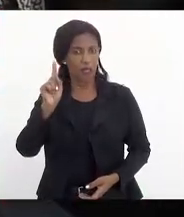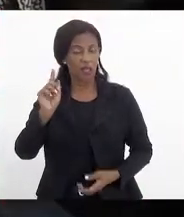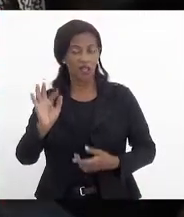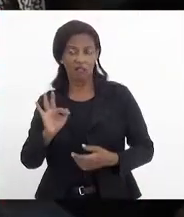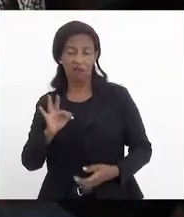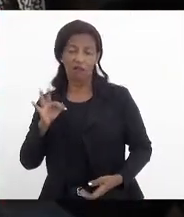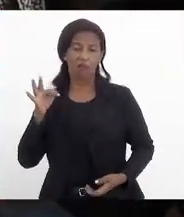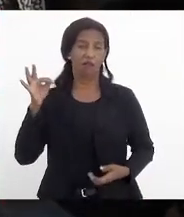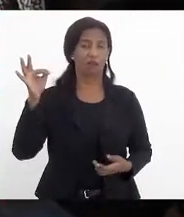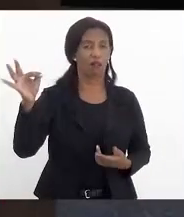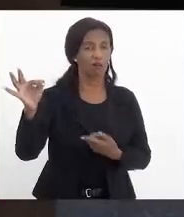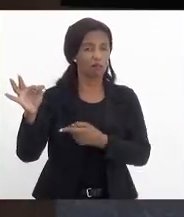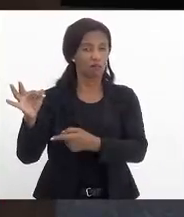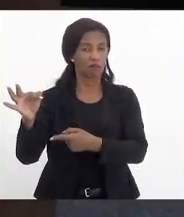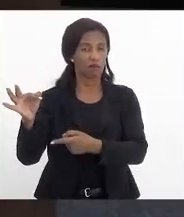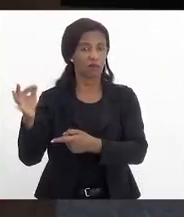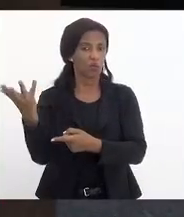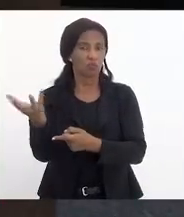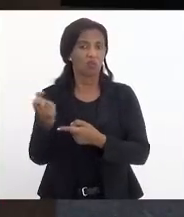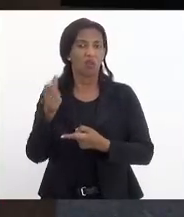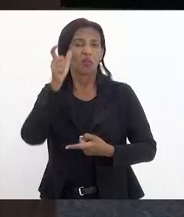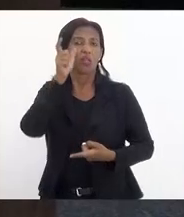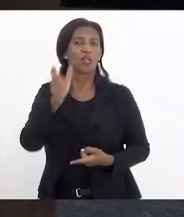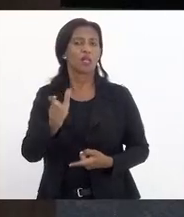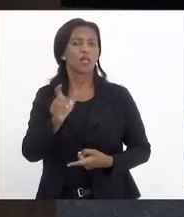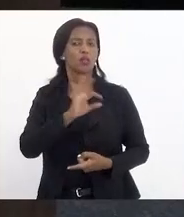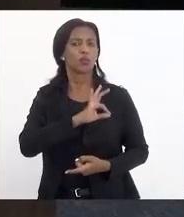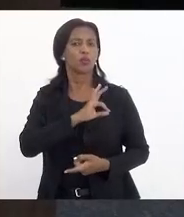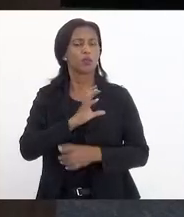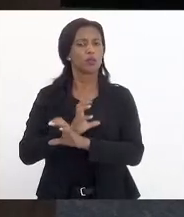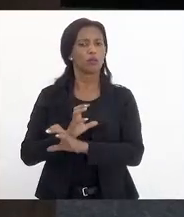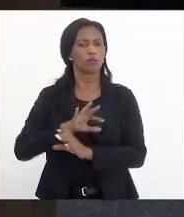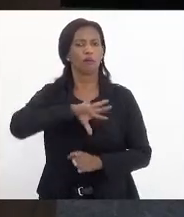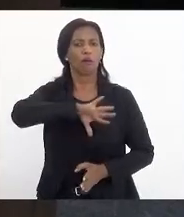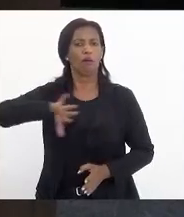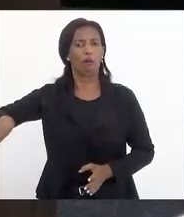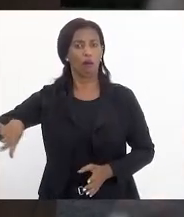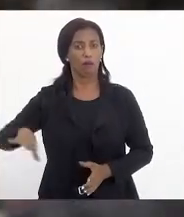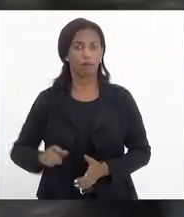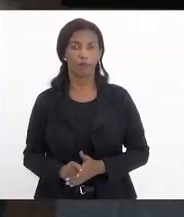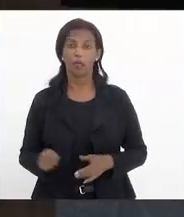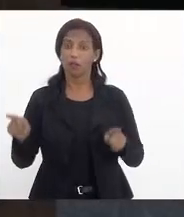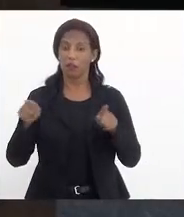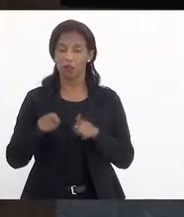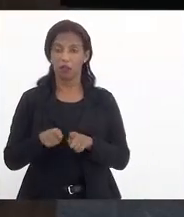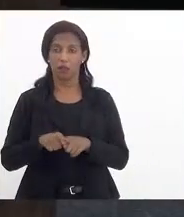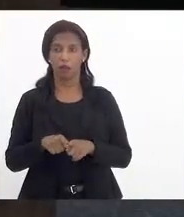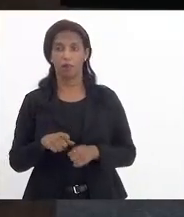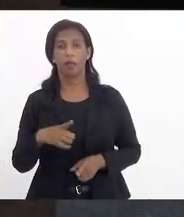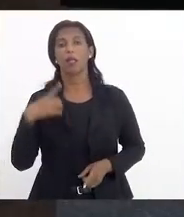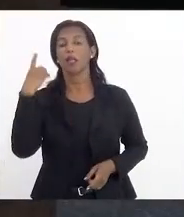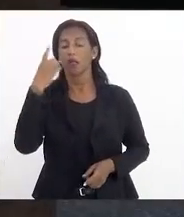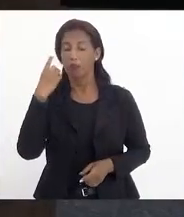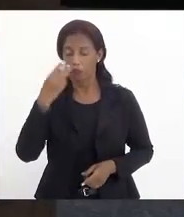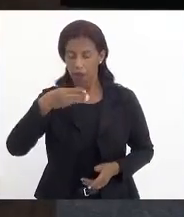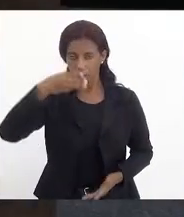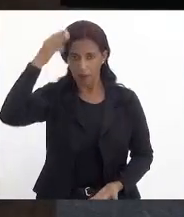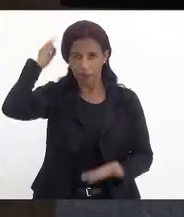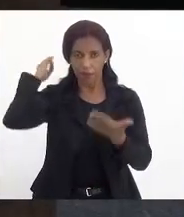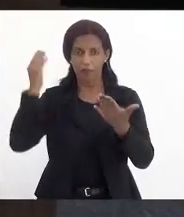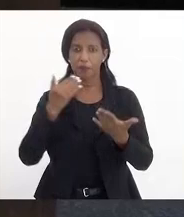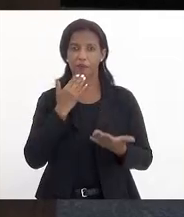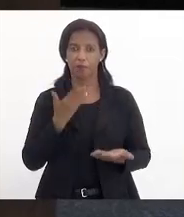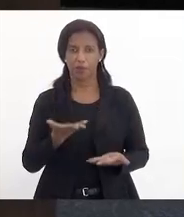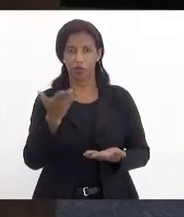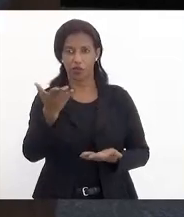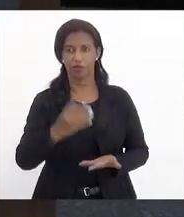na frente, não ver acolhidos os interesses dos policiais civis. Por outro lado, deputado Márcio Pacheco, pedi